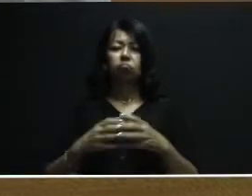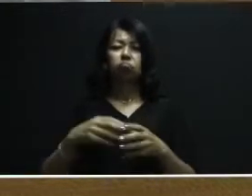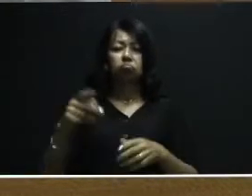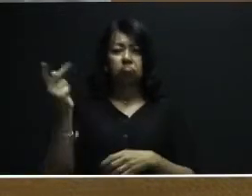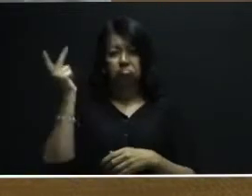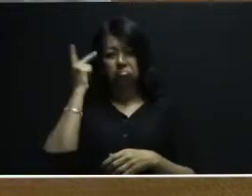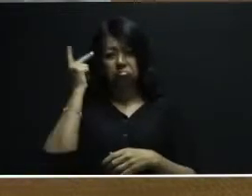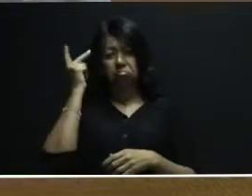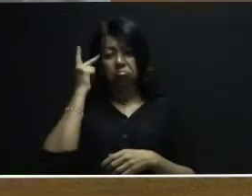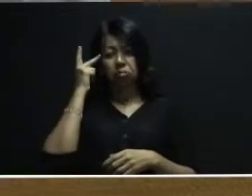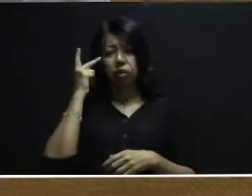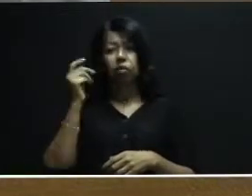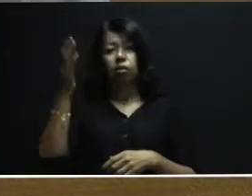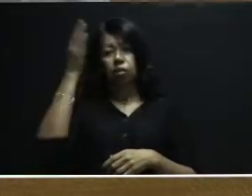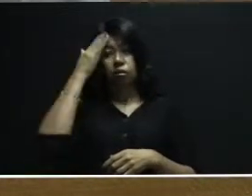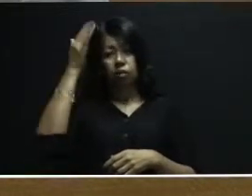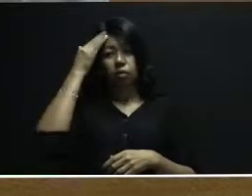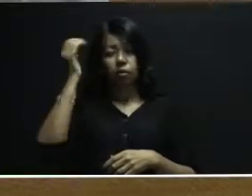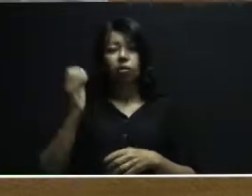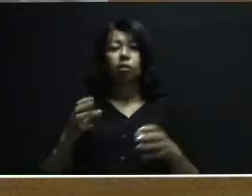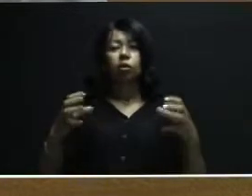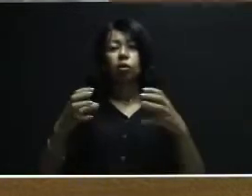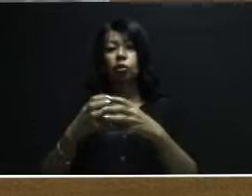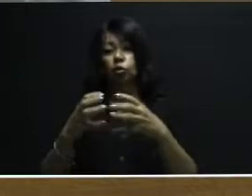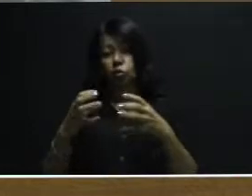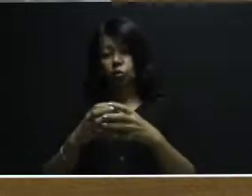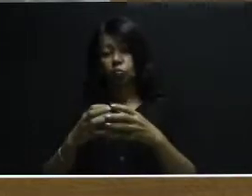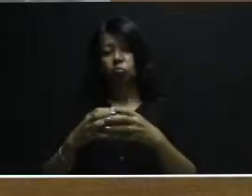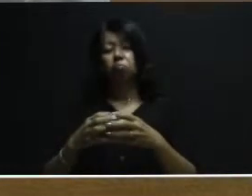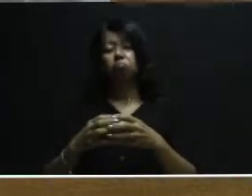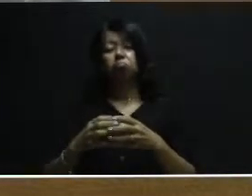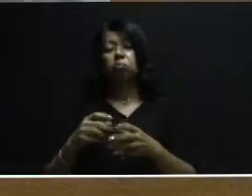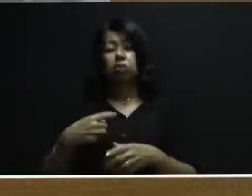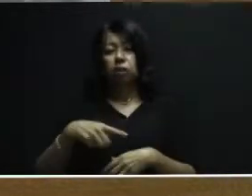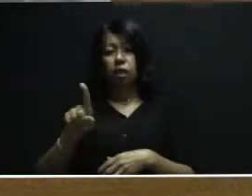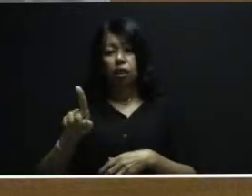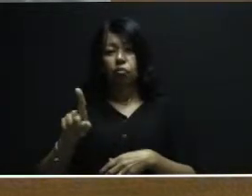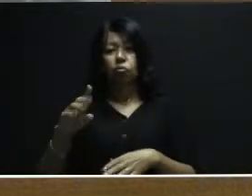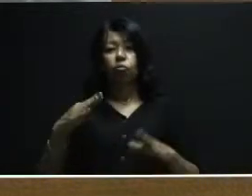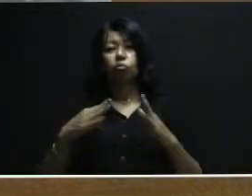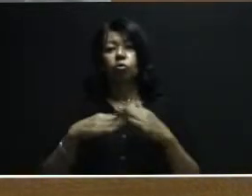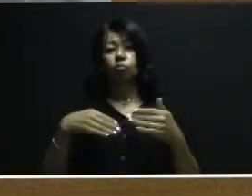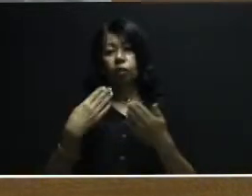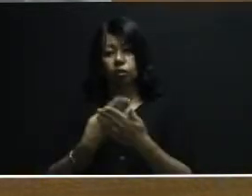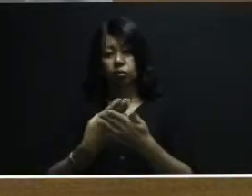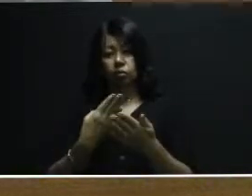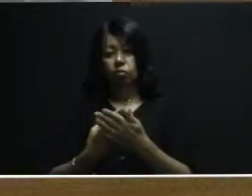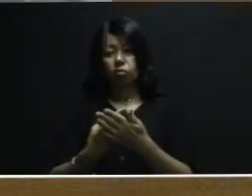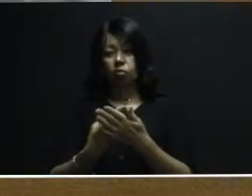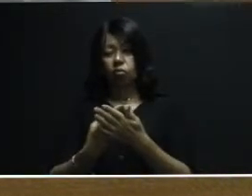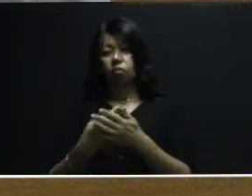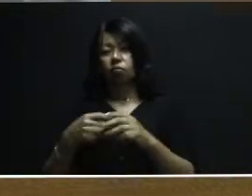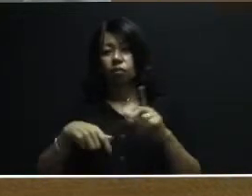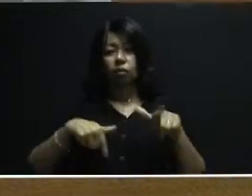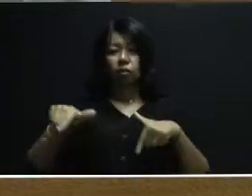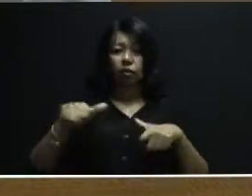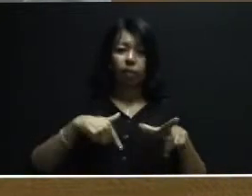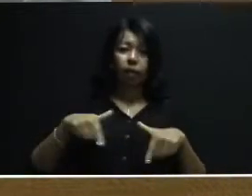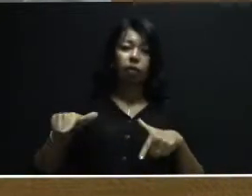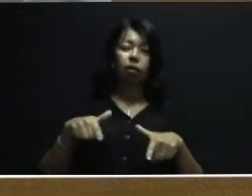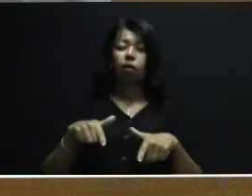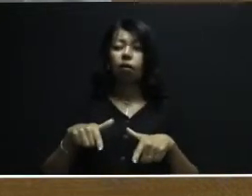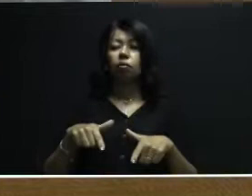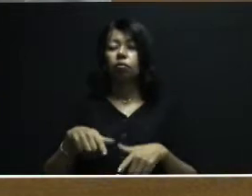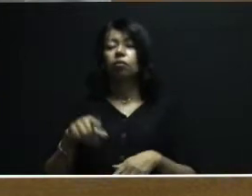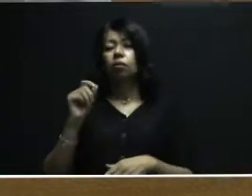que vocês saibam que esse time saiu de um colégio, certo? Foi trabalhado